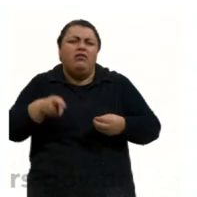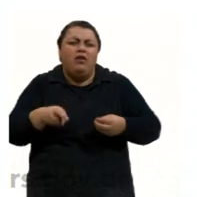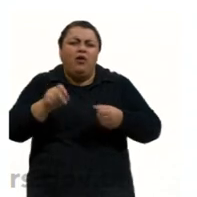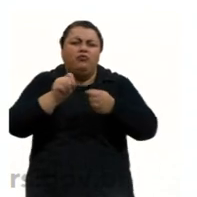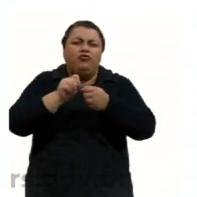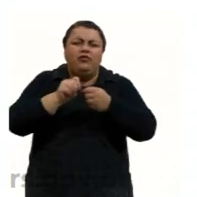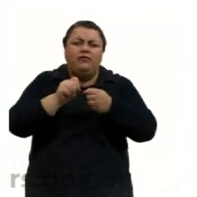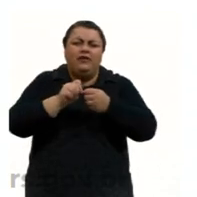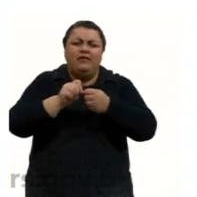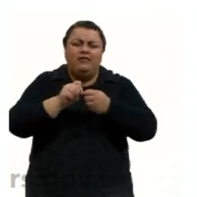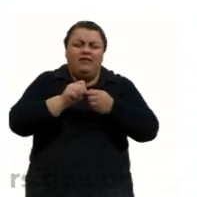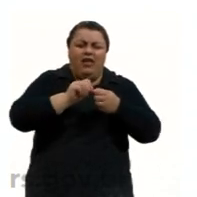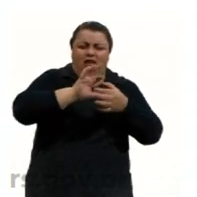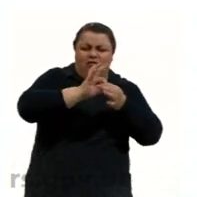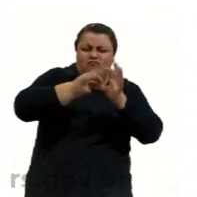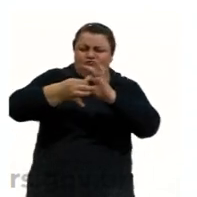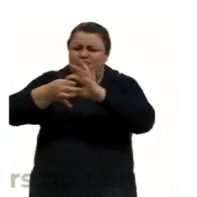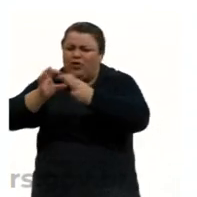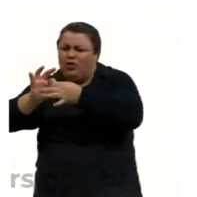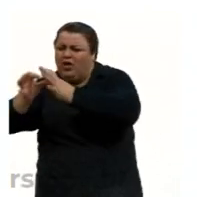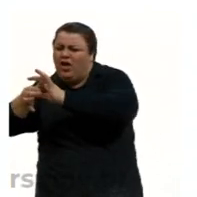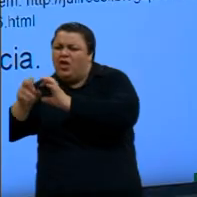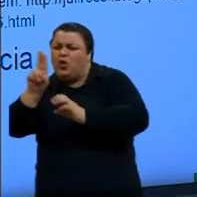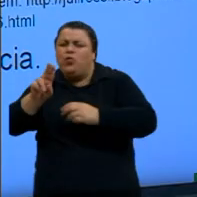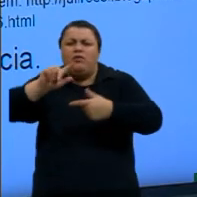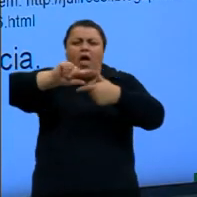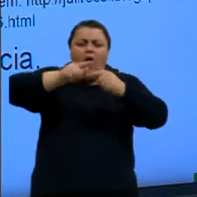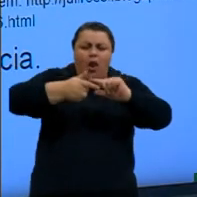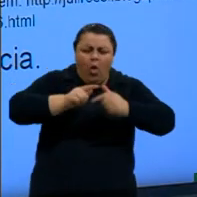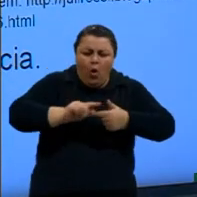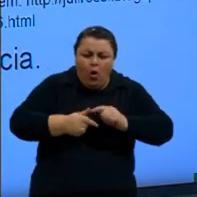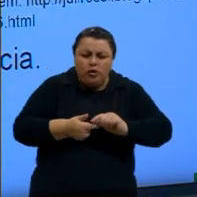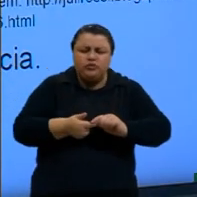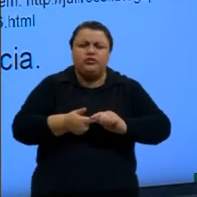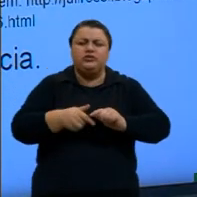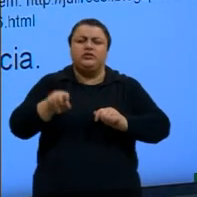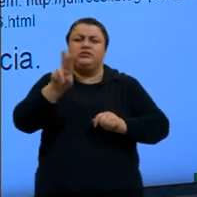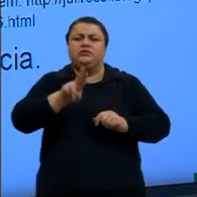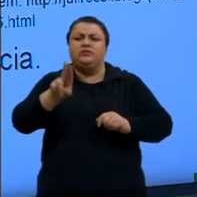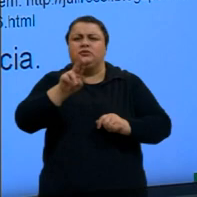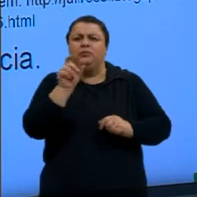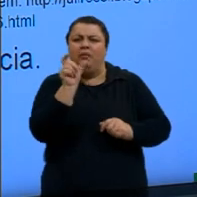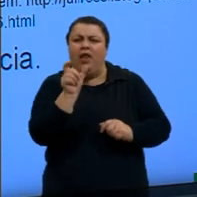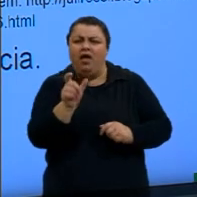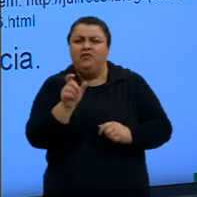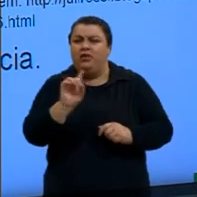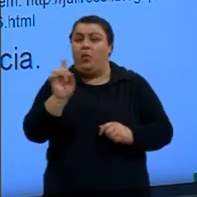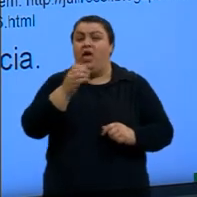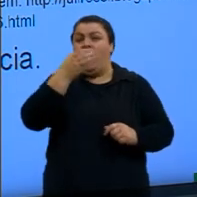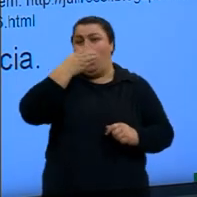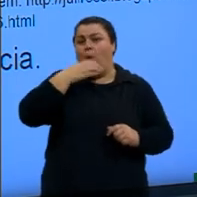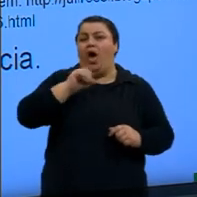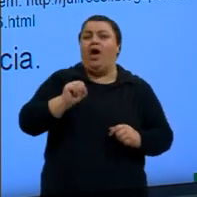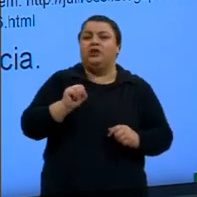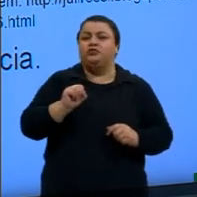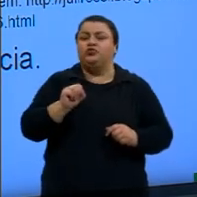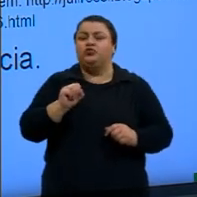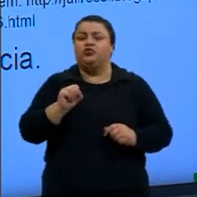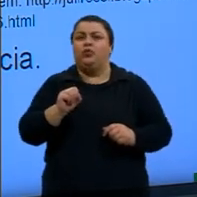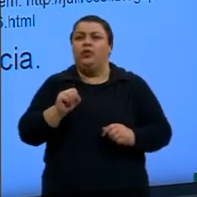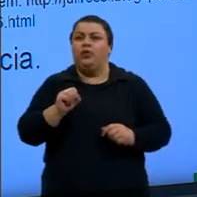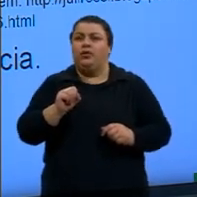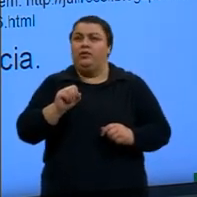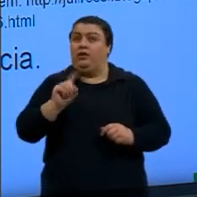algúem cadeado algo lógico por isso nós falamos antes não é assim eu acho né mas eu